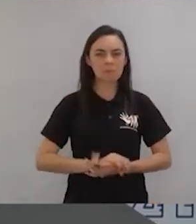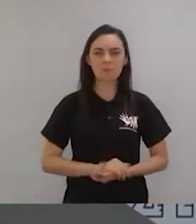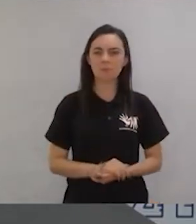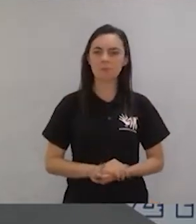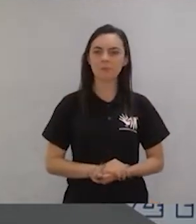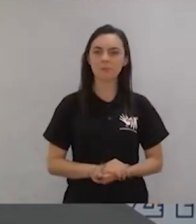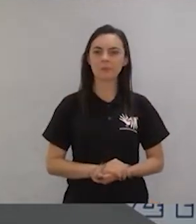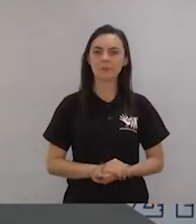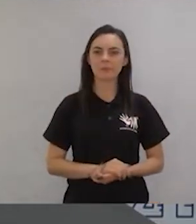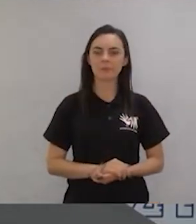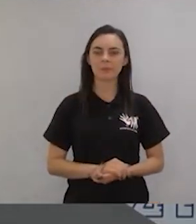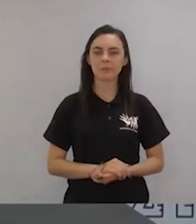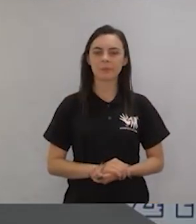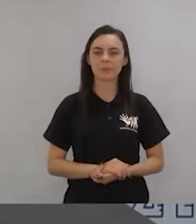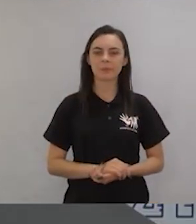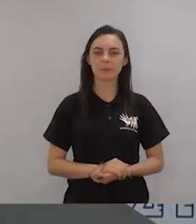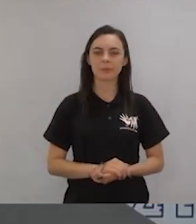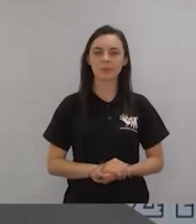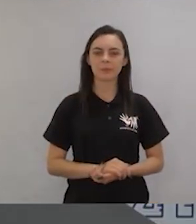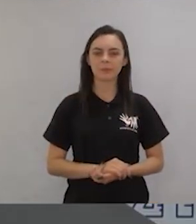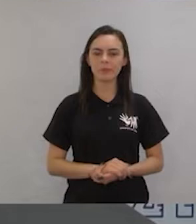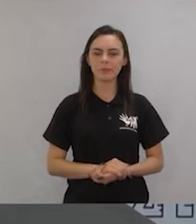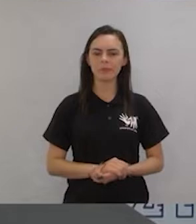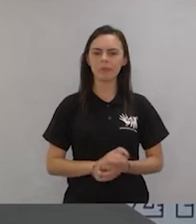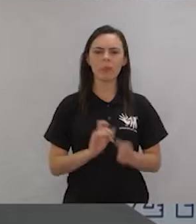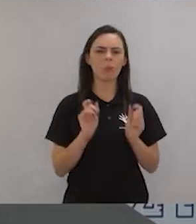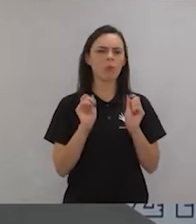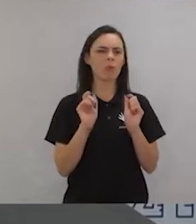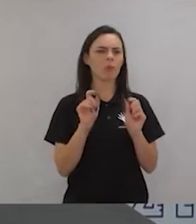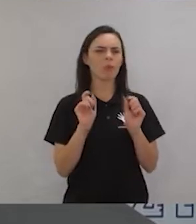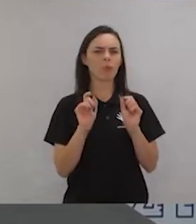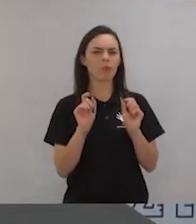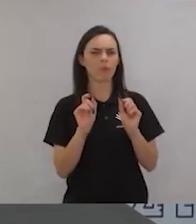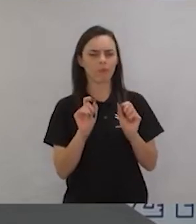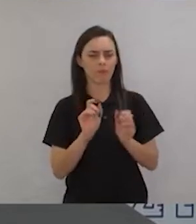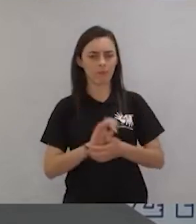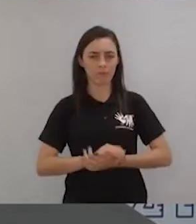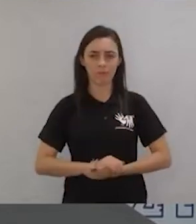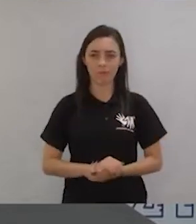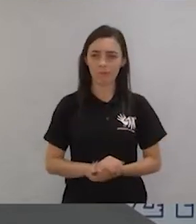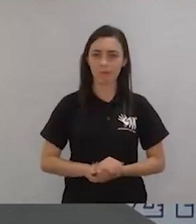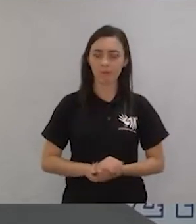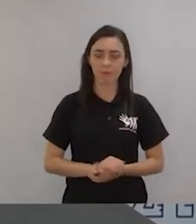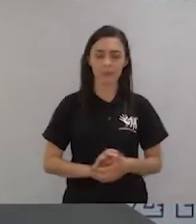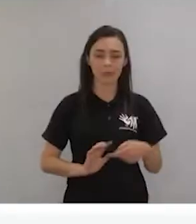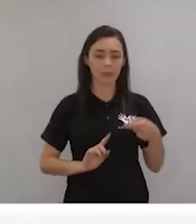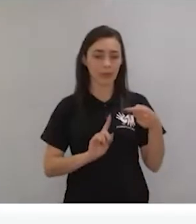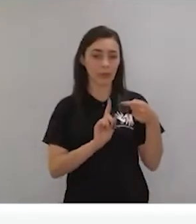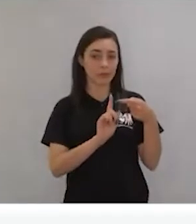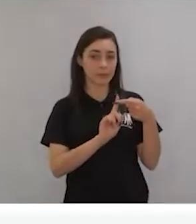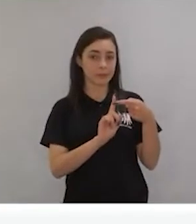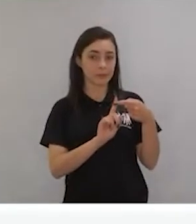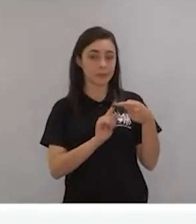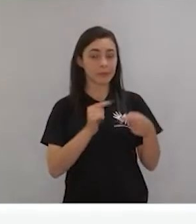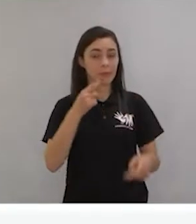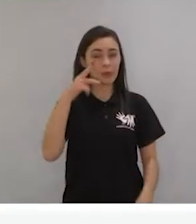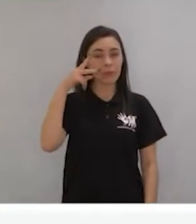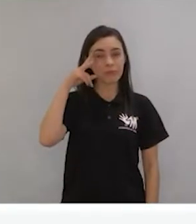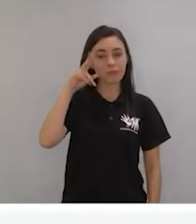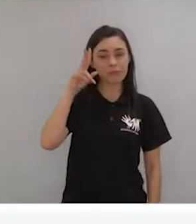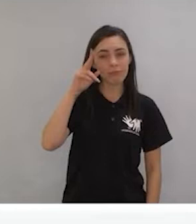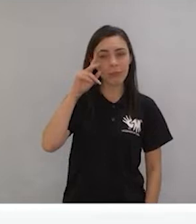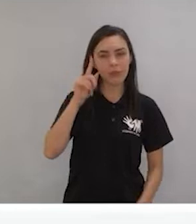hoje? Olha lá. O que é? O que é? É uma